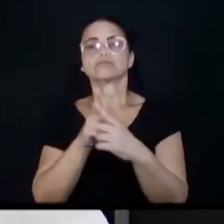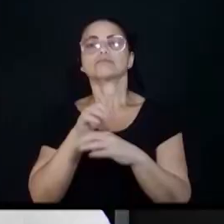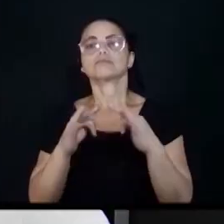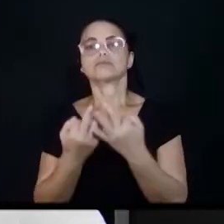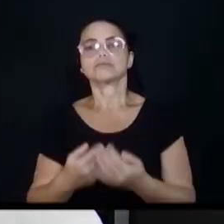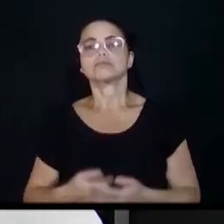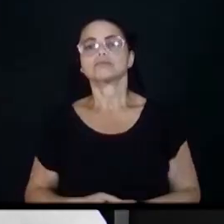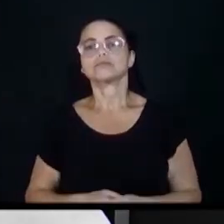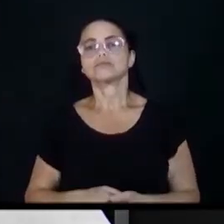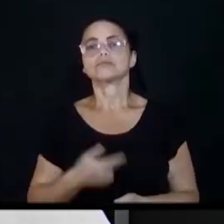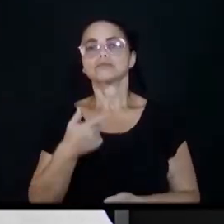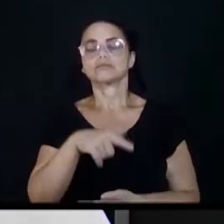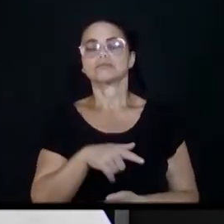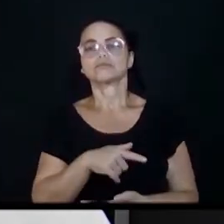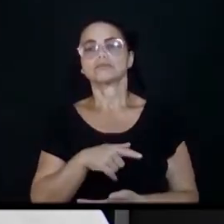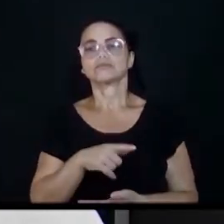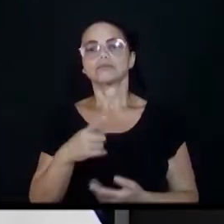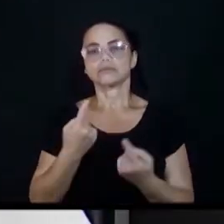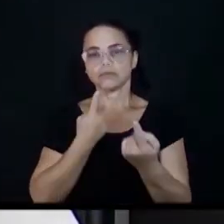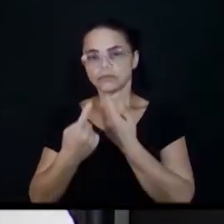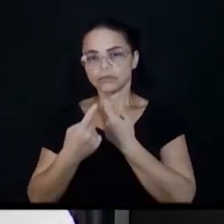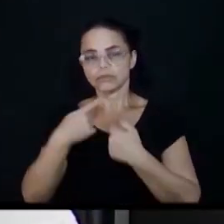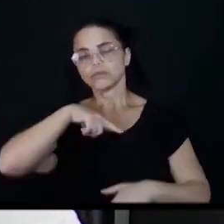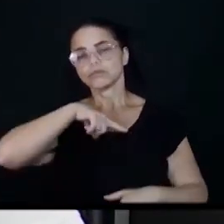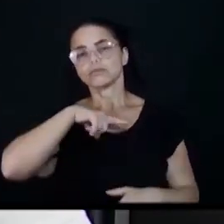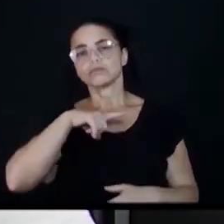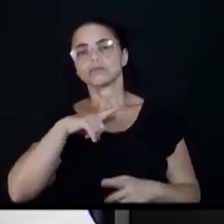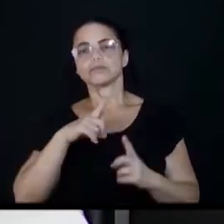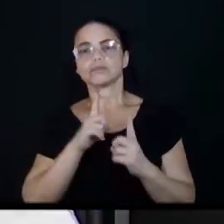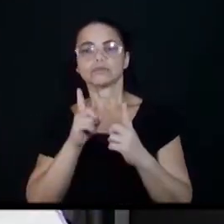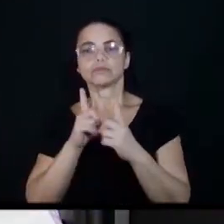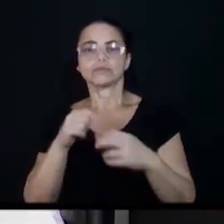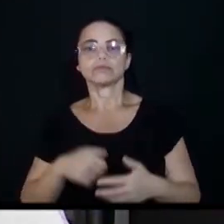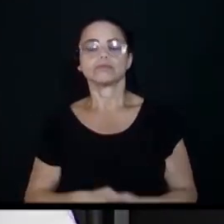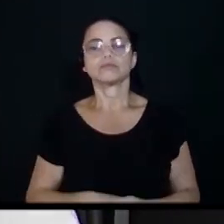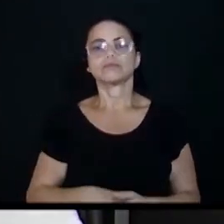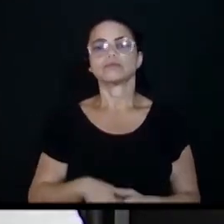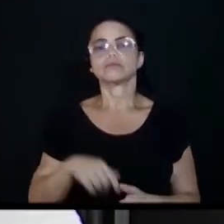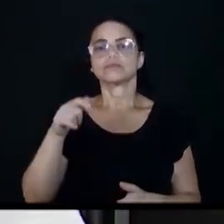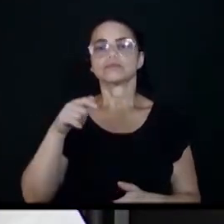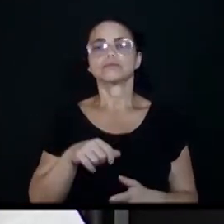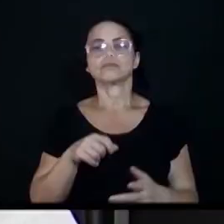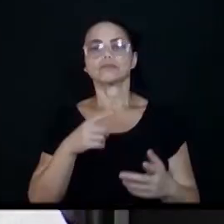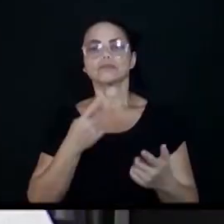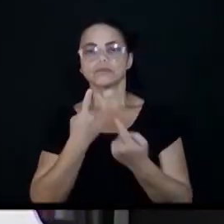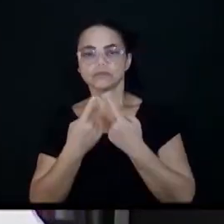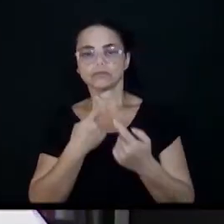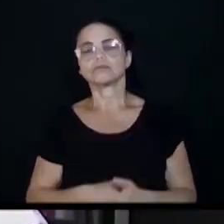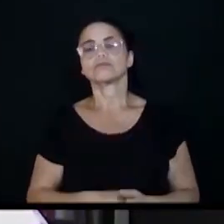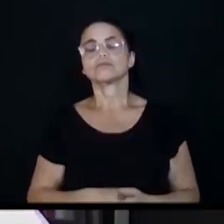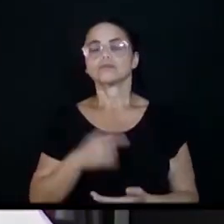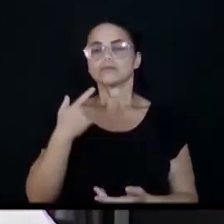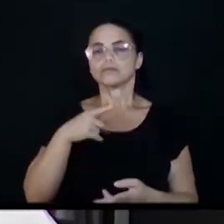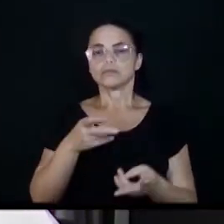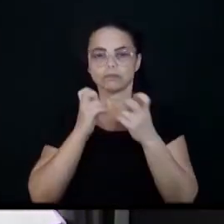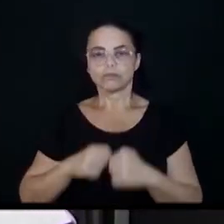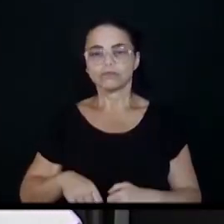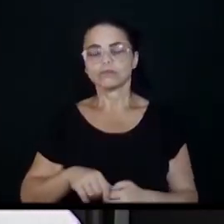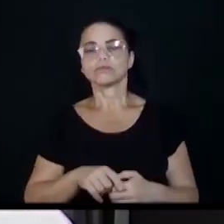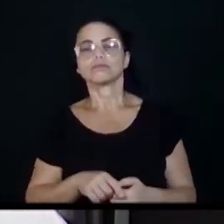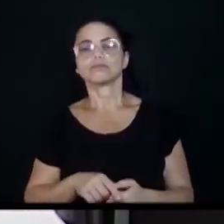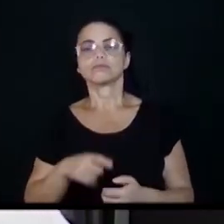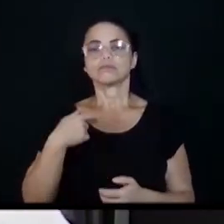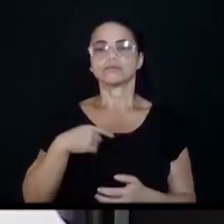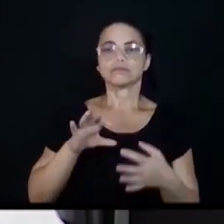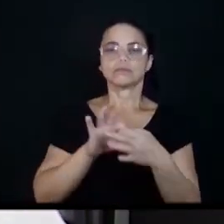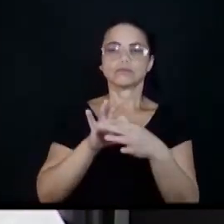do diálogo que a gente tem com os nossos atendidos. A partir do diálogo, vem essas demandas no quais a gente faz essas parcerias com os serviços